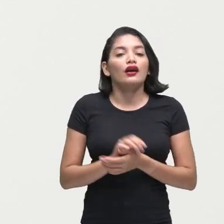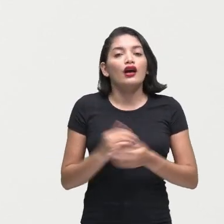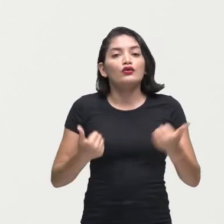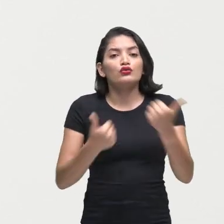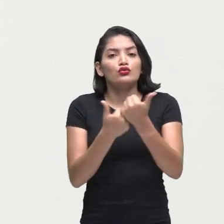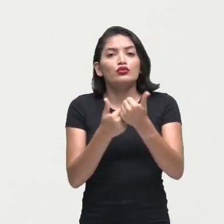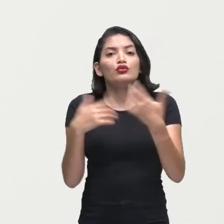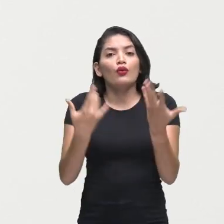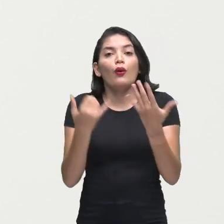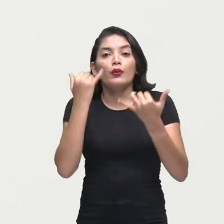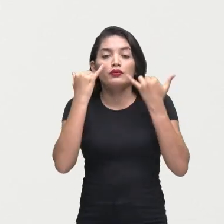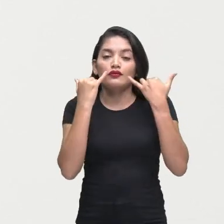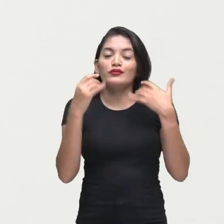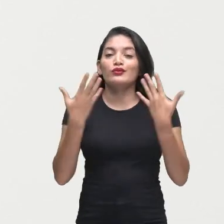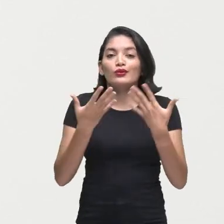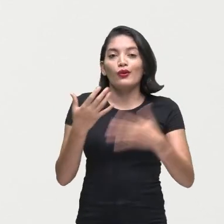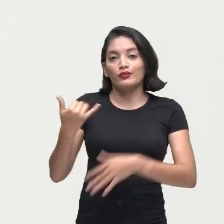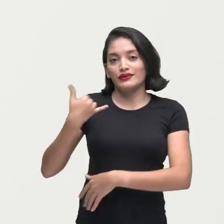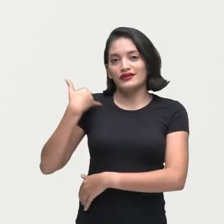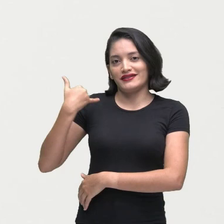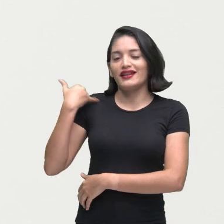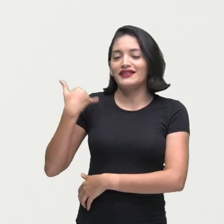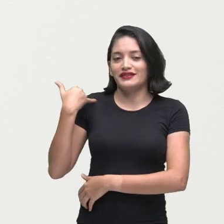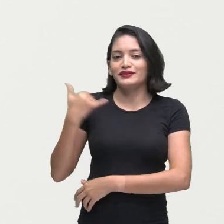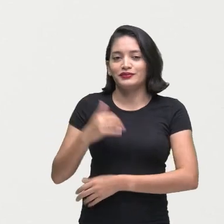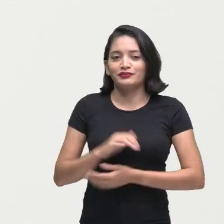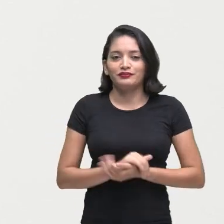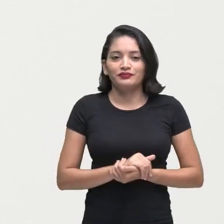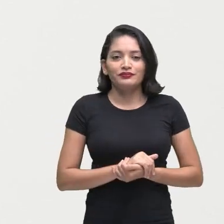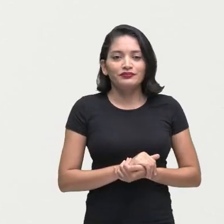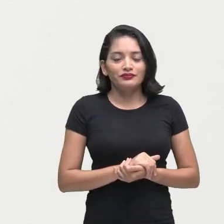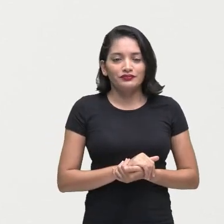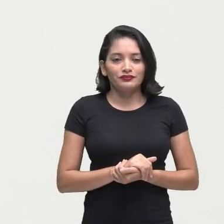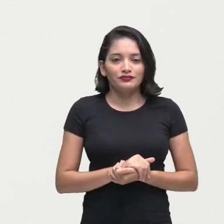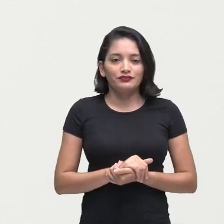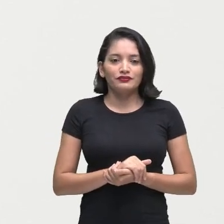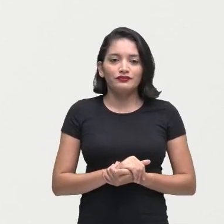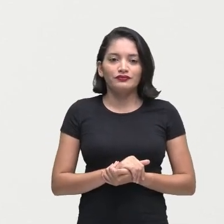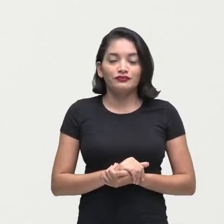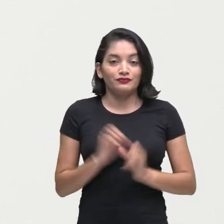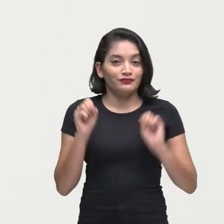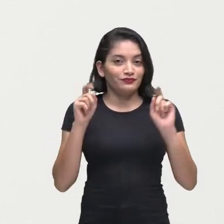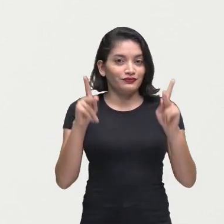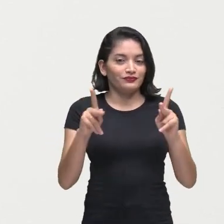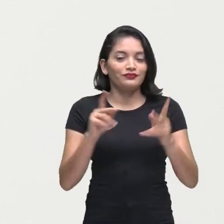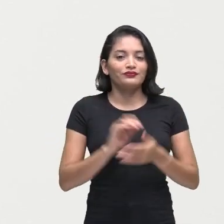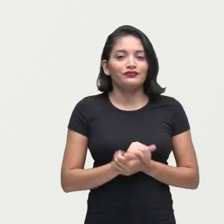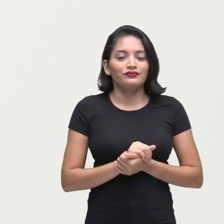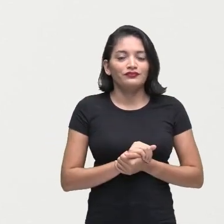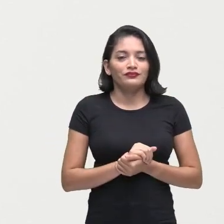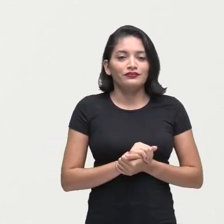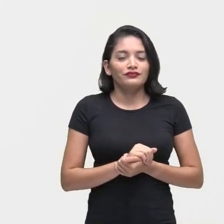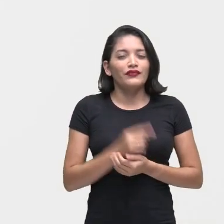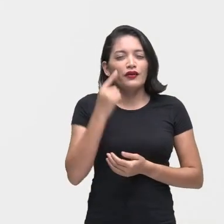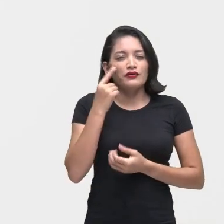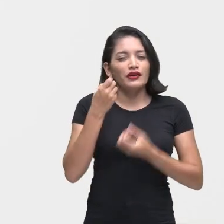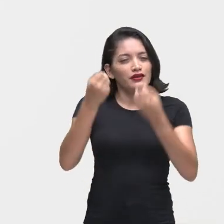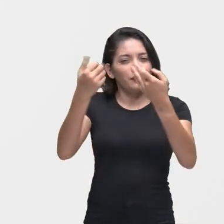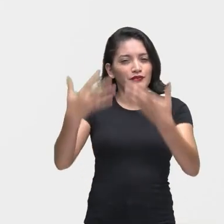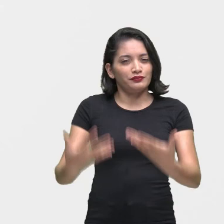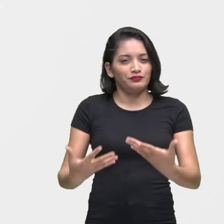substitui que elas têm formas aqui a mente well amigo sem a necessidade Sim tudo bem então vamos ver o nosso